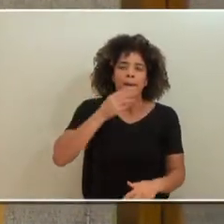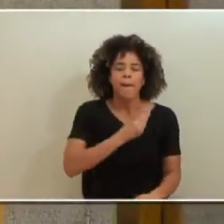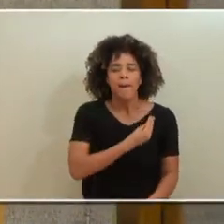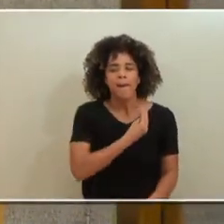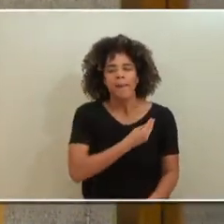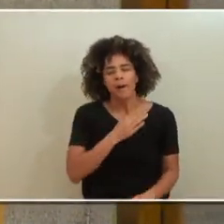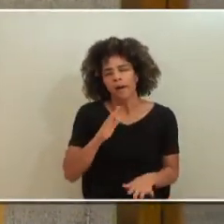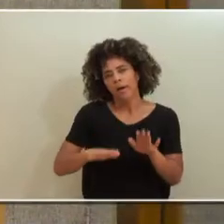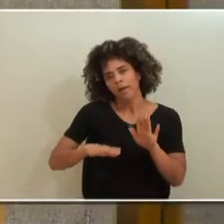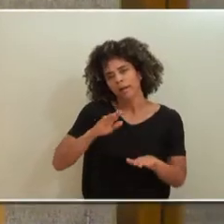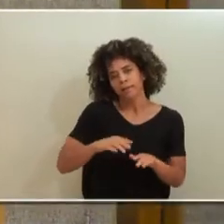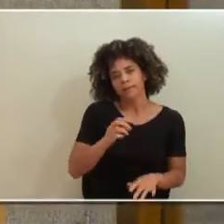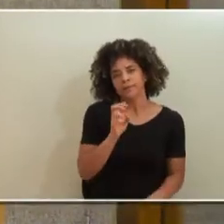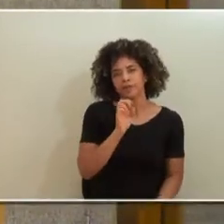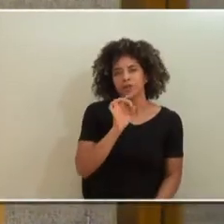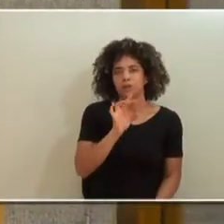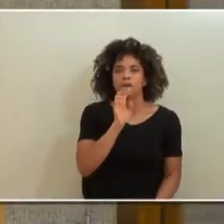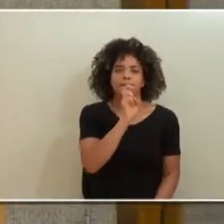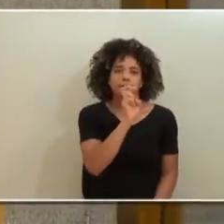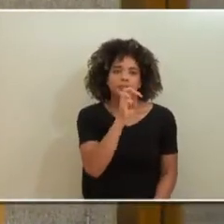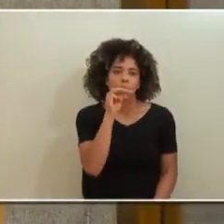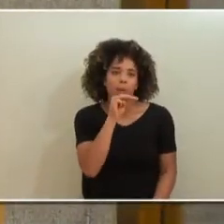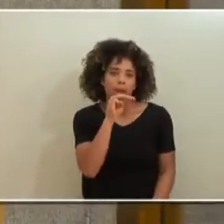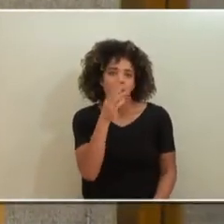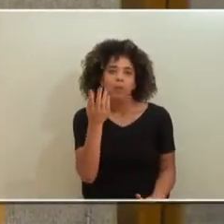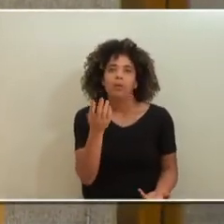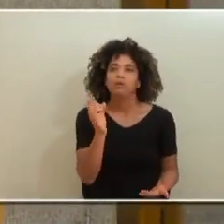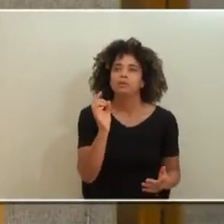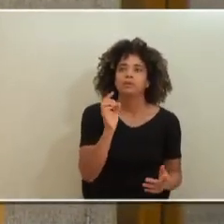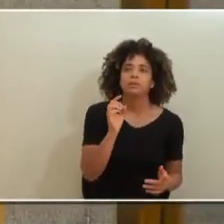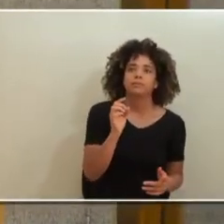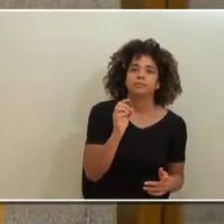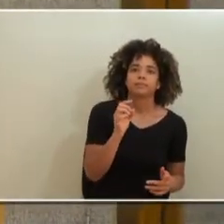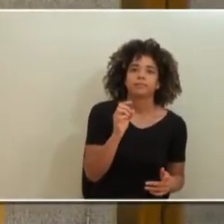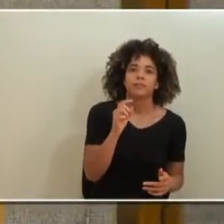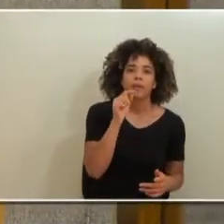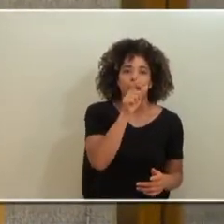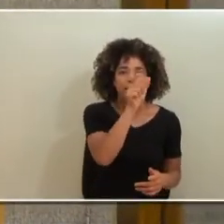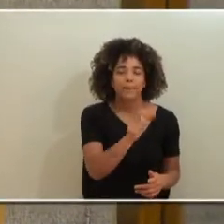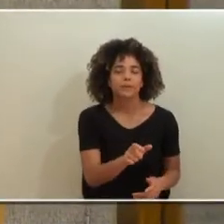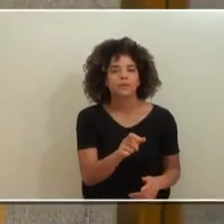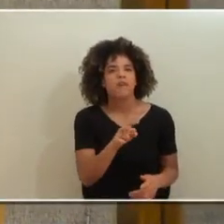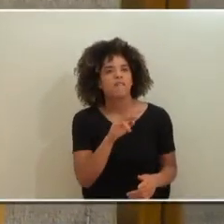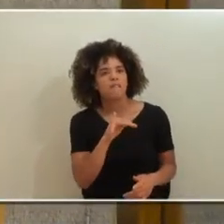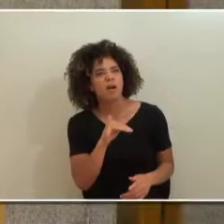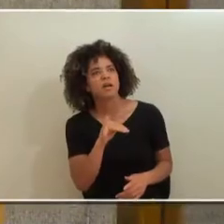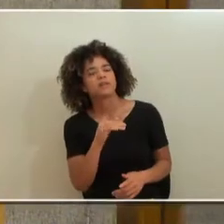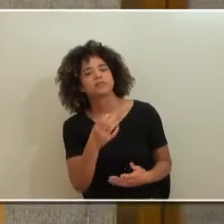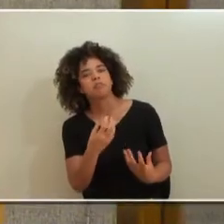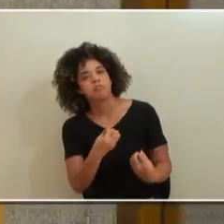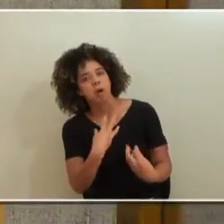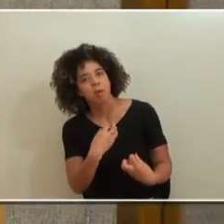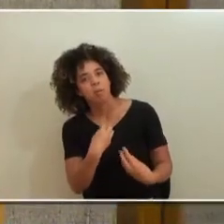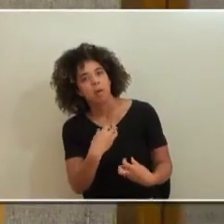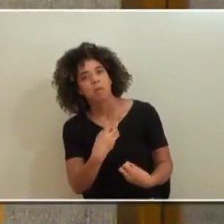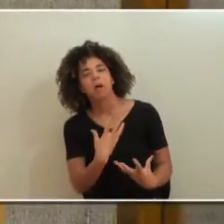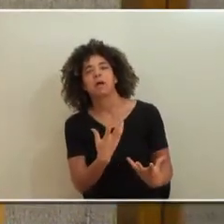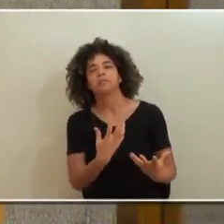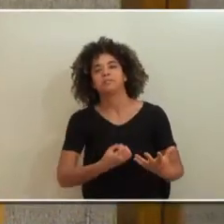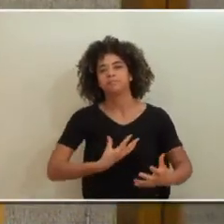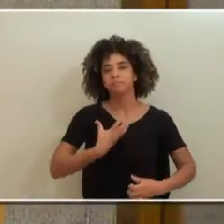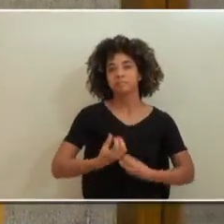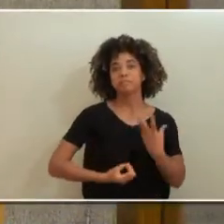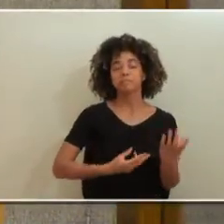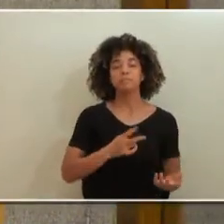apenas 5 minutos de convivência, e são pessoas que vão nos inspirar pelo resto da nossa vida. E, Kiko, você é